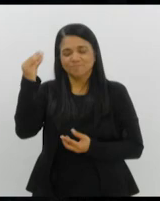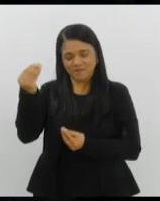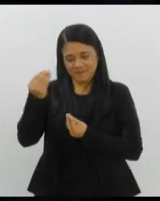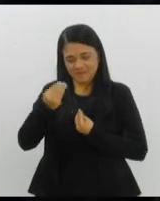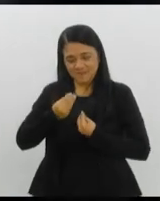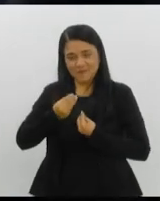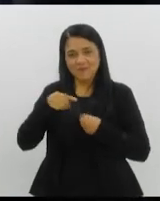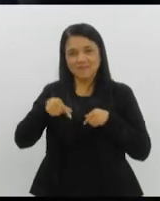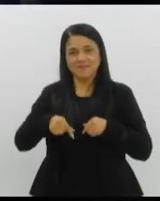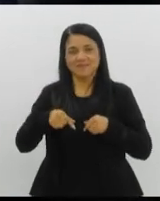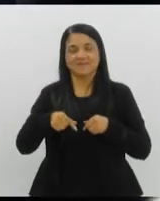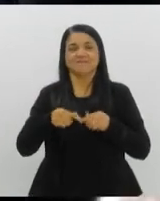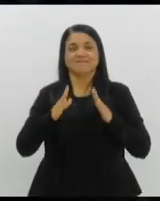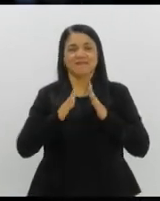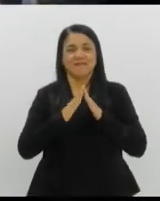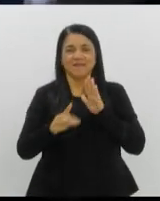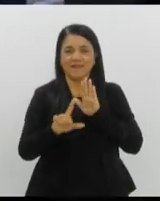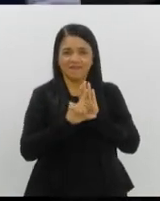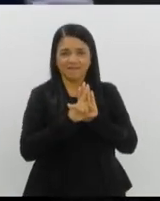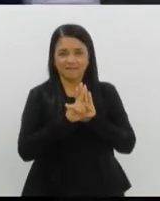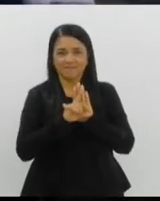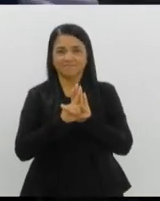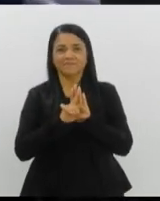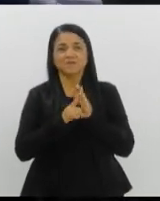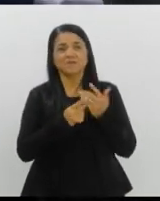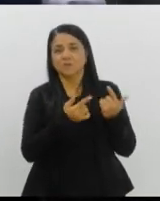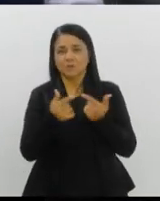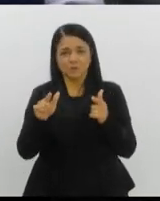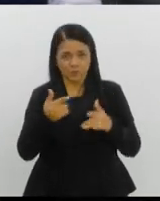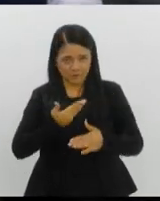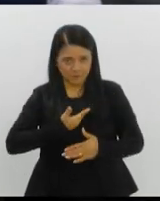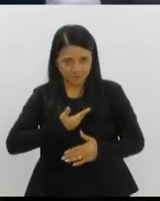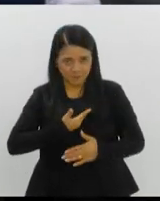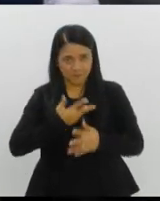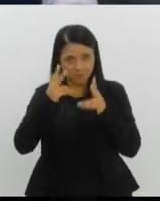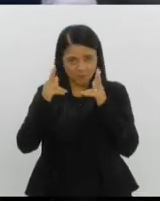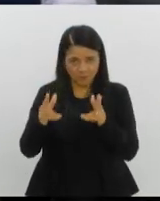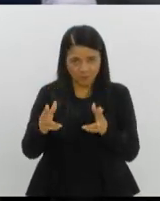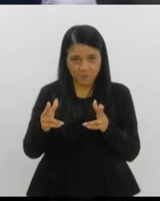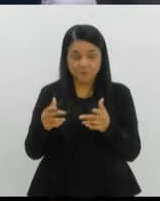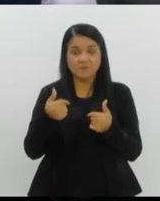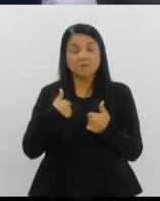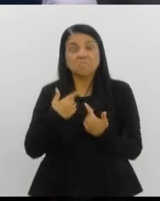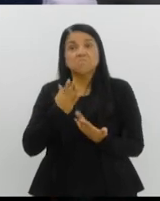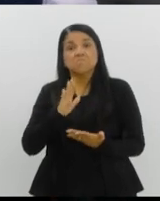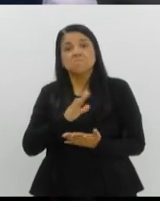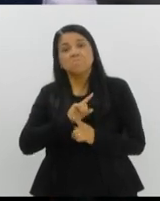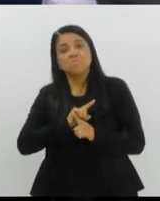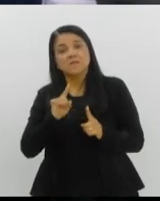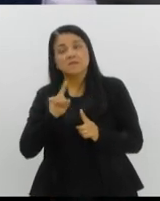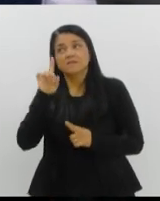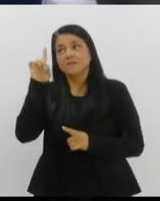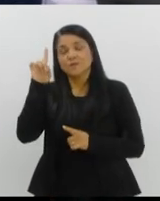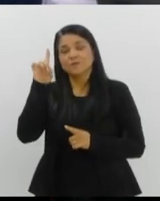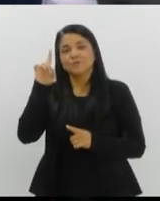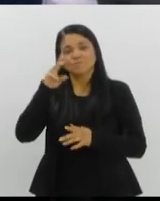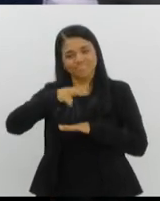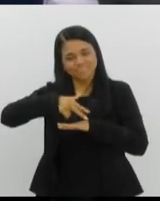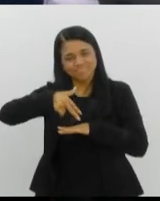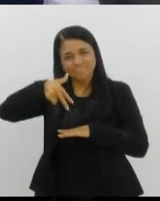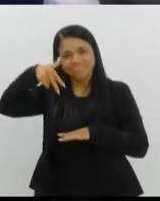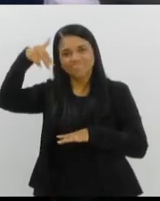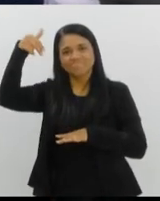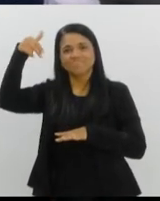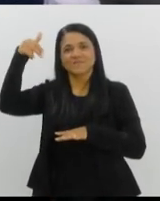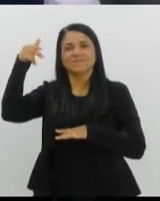nessa casa, como os demais, mas infelizmente Deus o chamou para que voltasse à